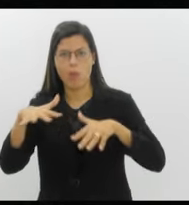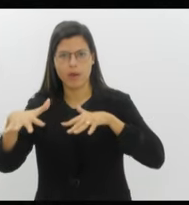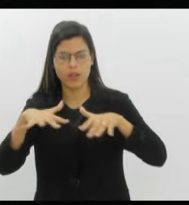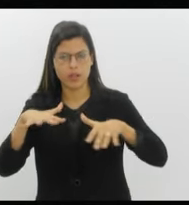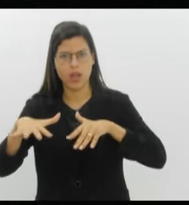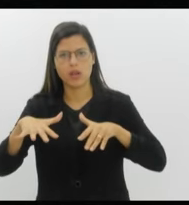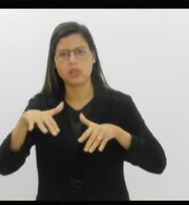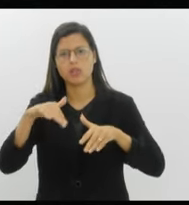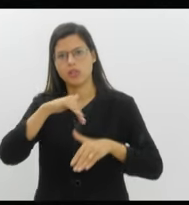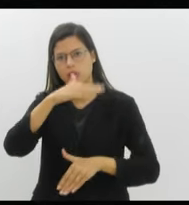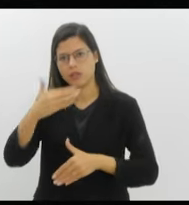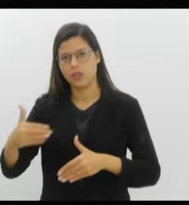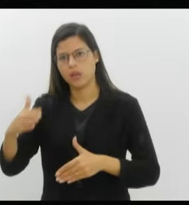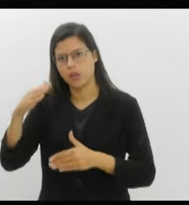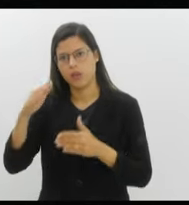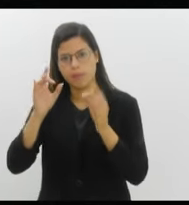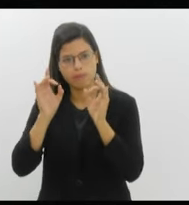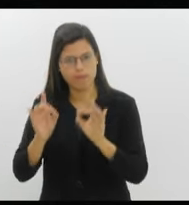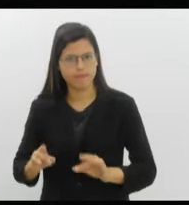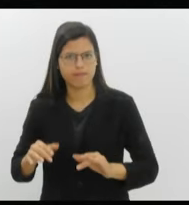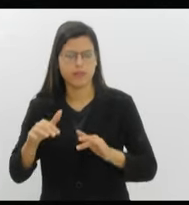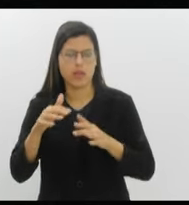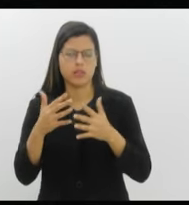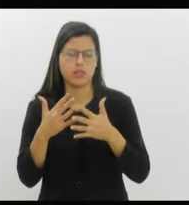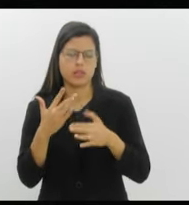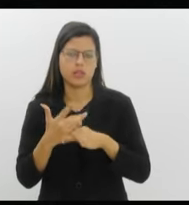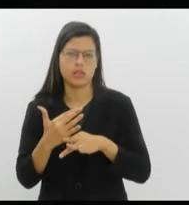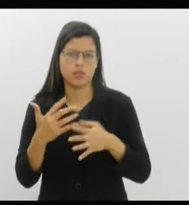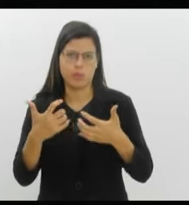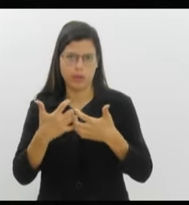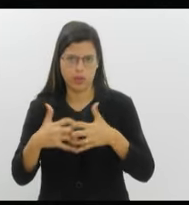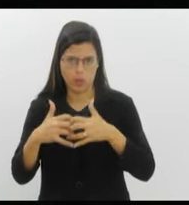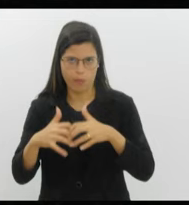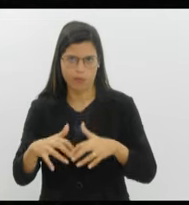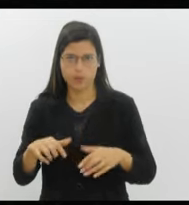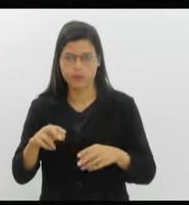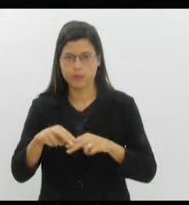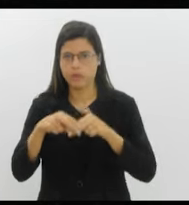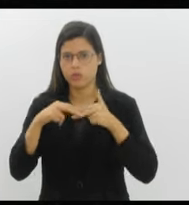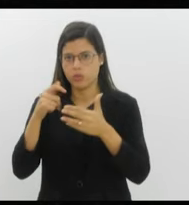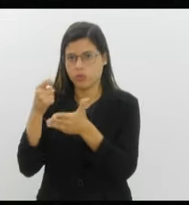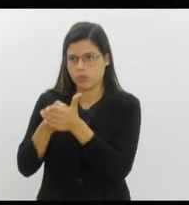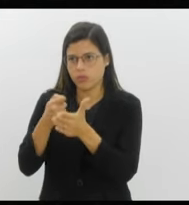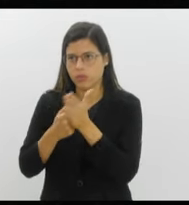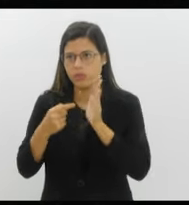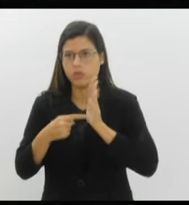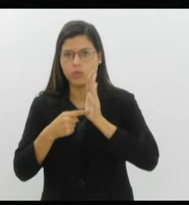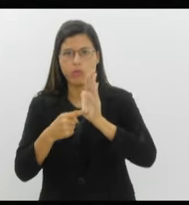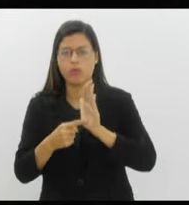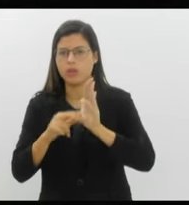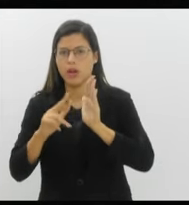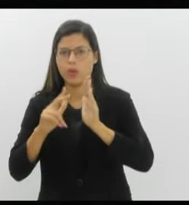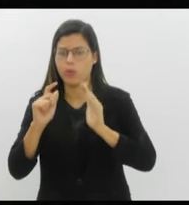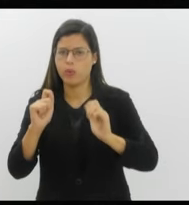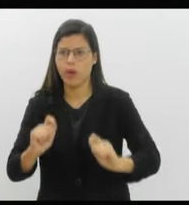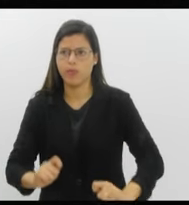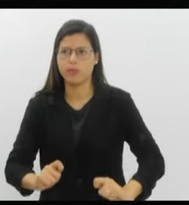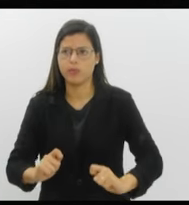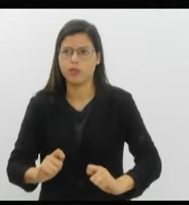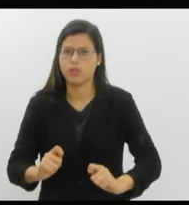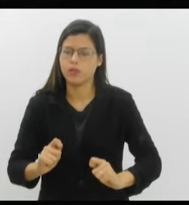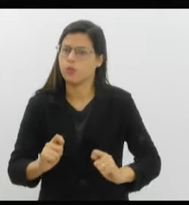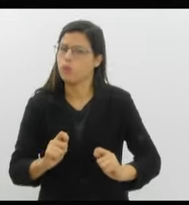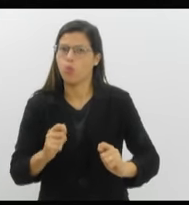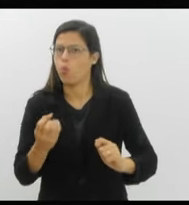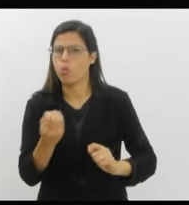em especial a cidade de Petrópolis. Por isso, a gente travou essa luta de apontar que não era possível uma readequação de contrato com a